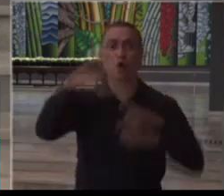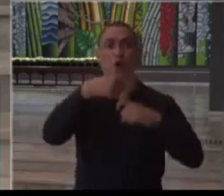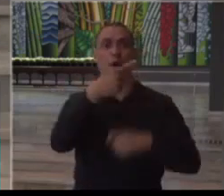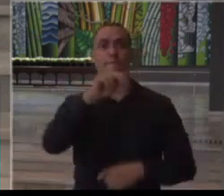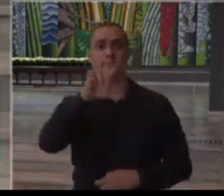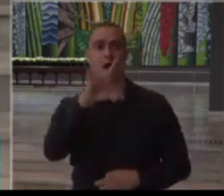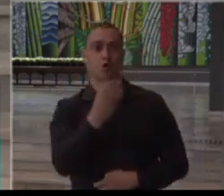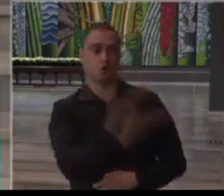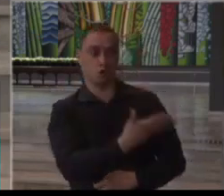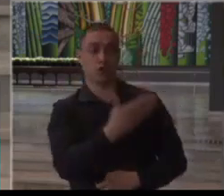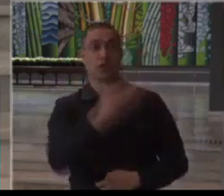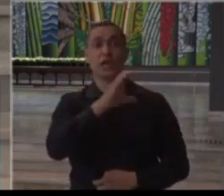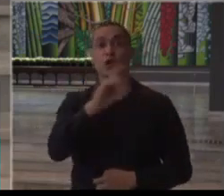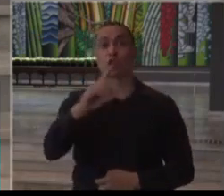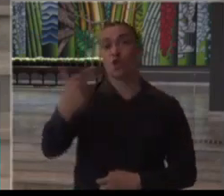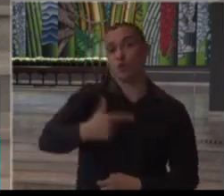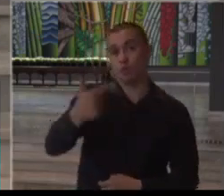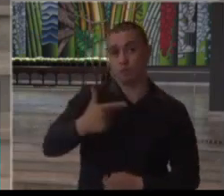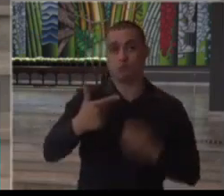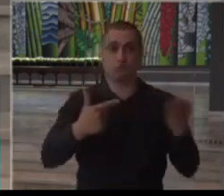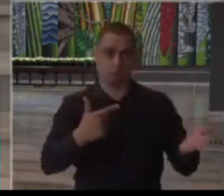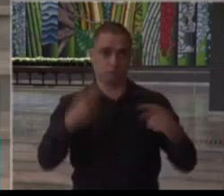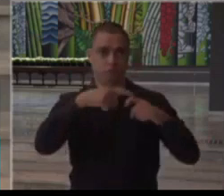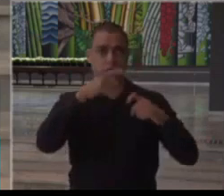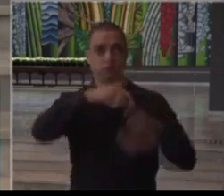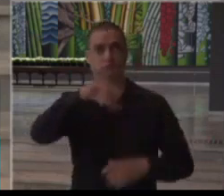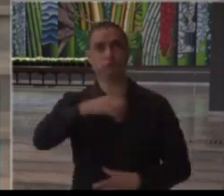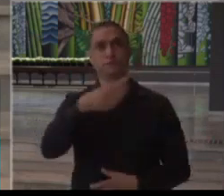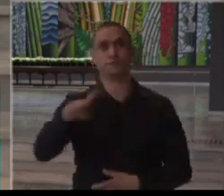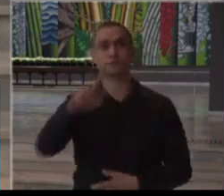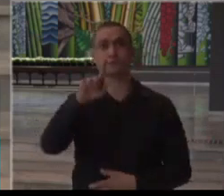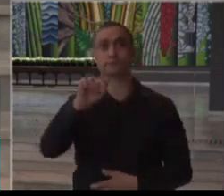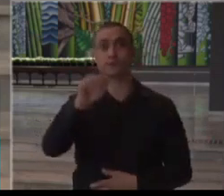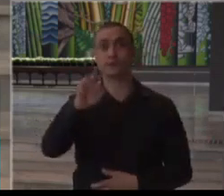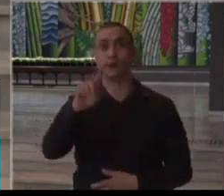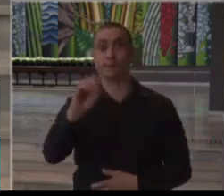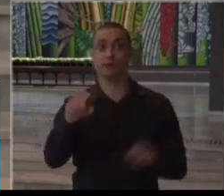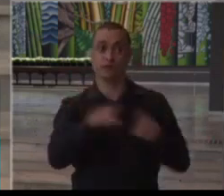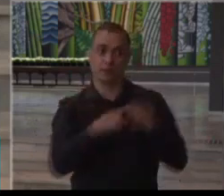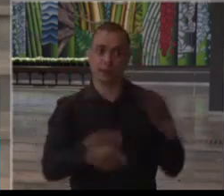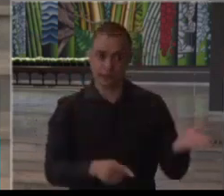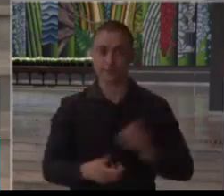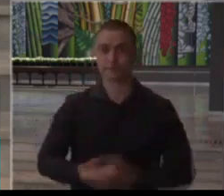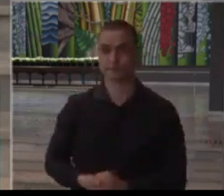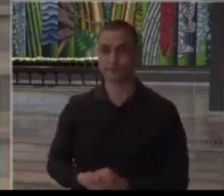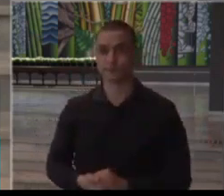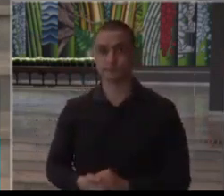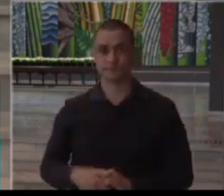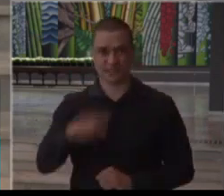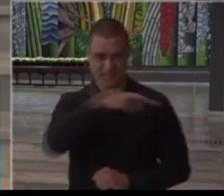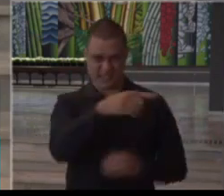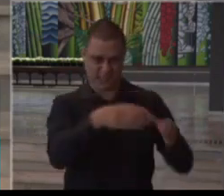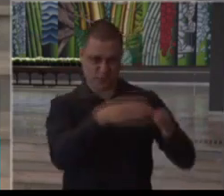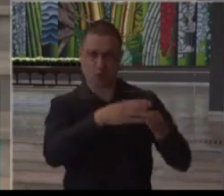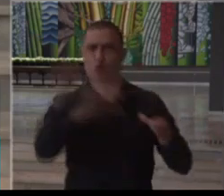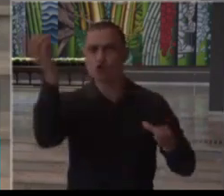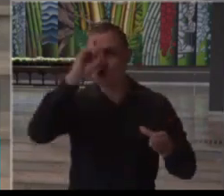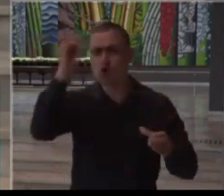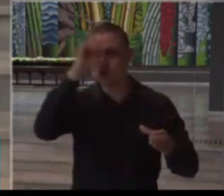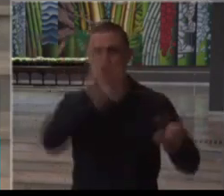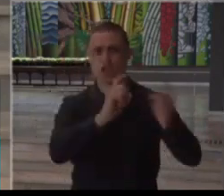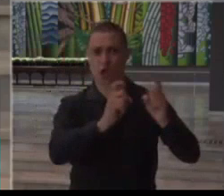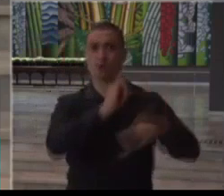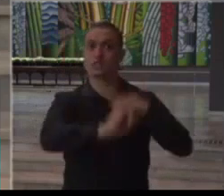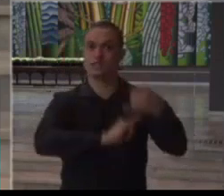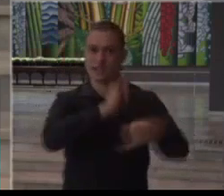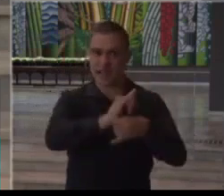Dr. Paulo Menezes, que aqui está, e na coordenação executiva, Dr. João Gabardo, que aqui está também. Este grupo se reúne